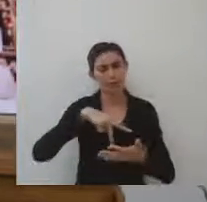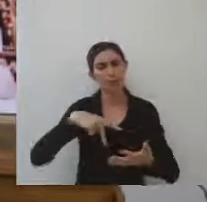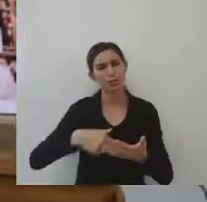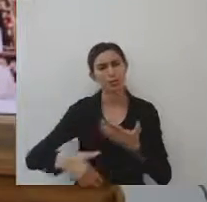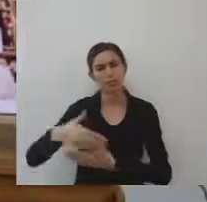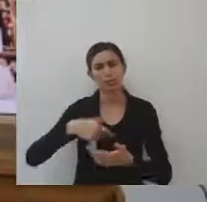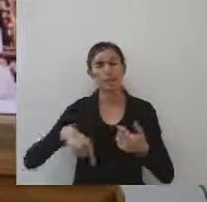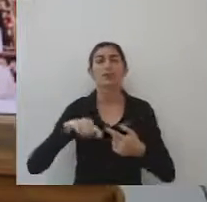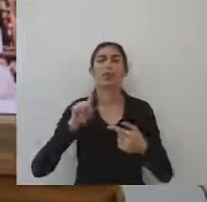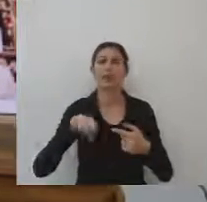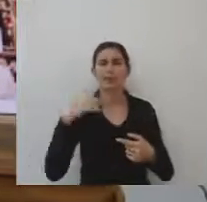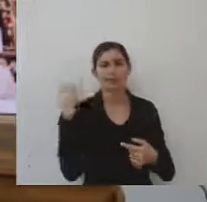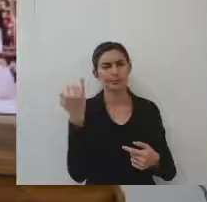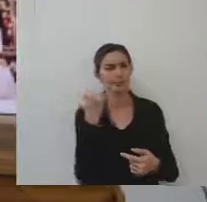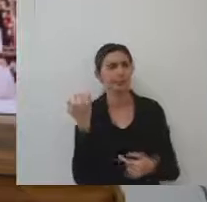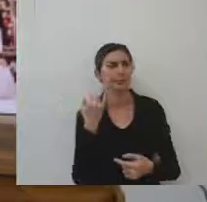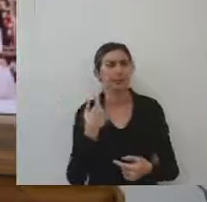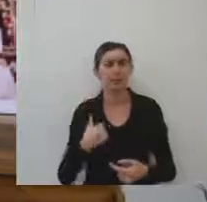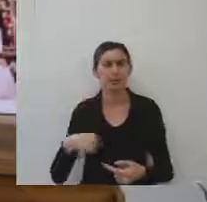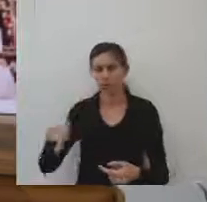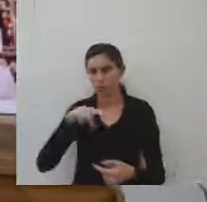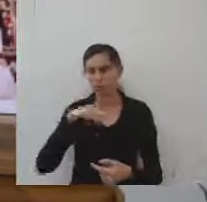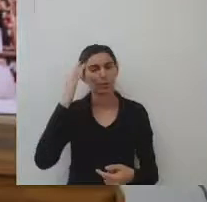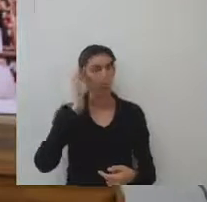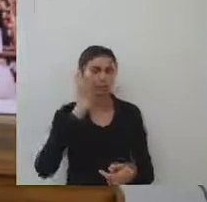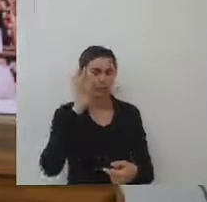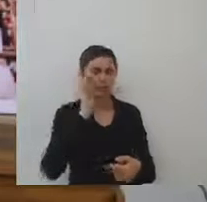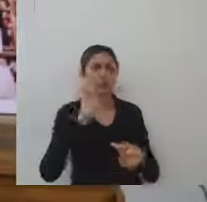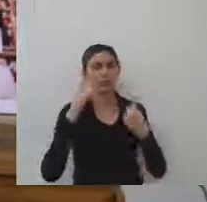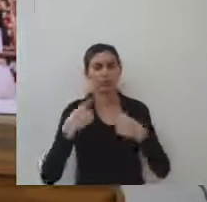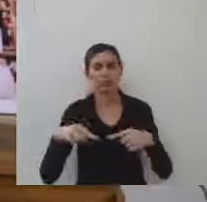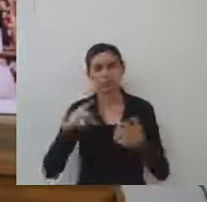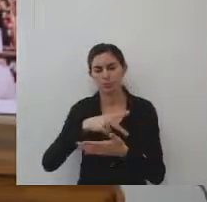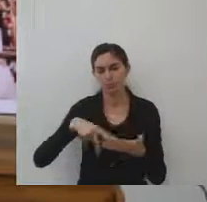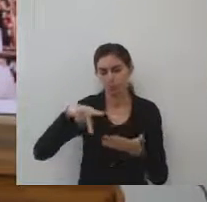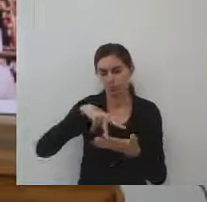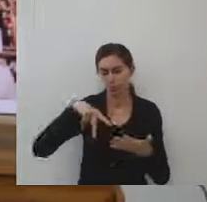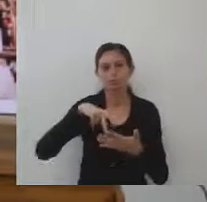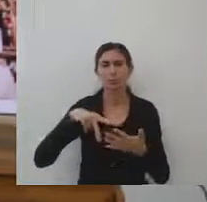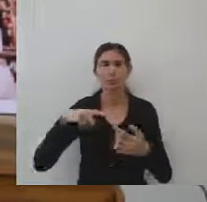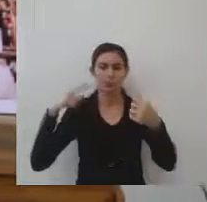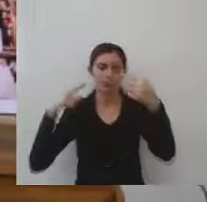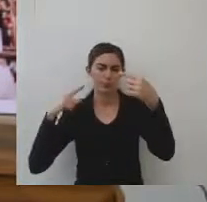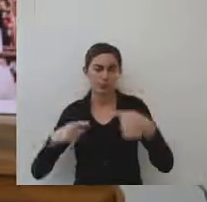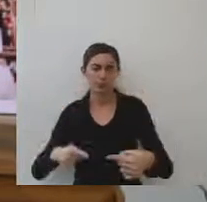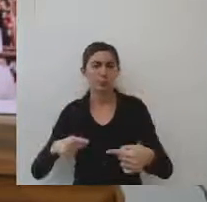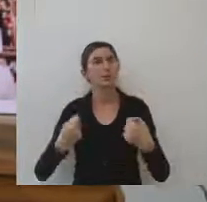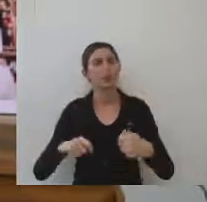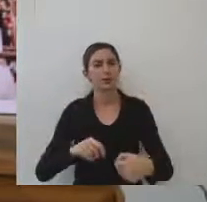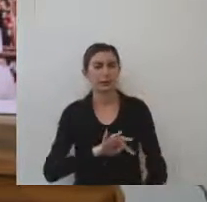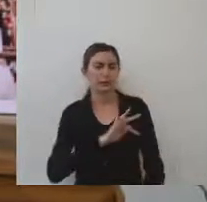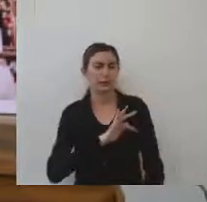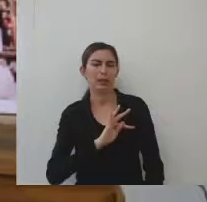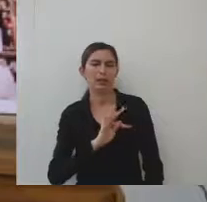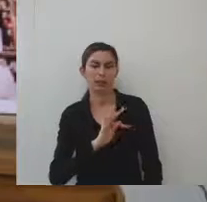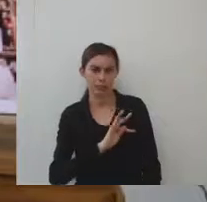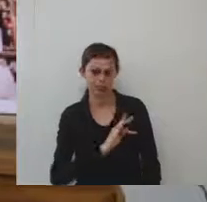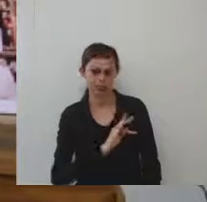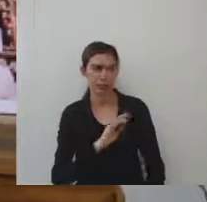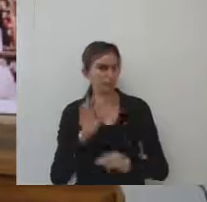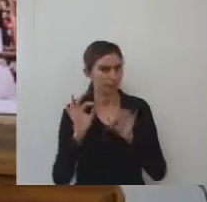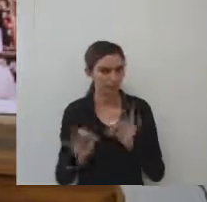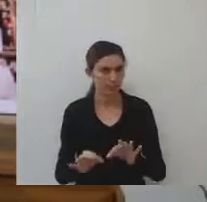envolvida. Então é importante a gente entender a dança competição, ele vai exigir a técnica,